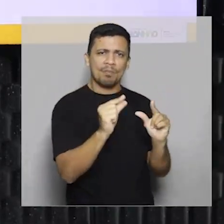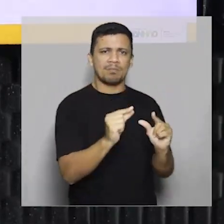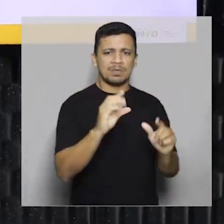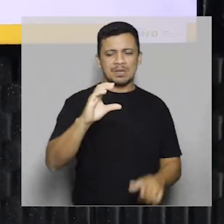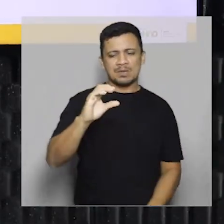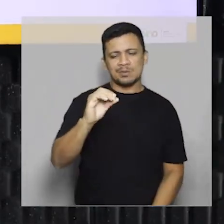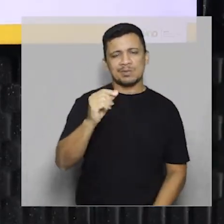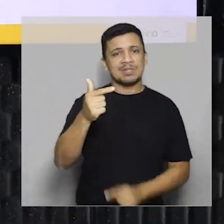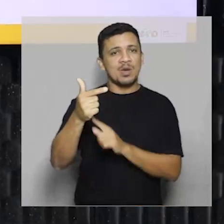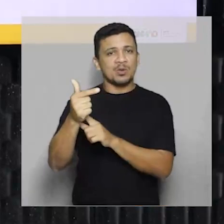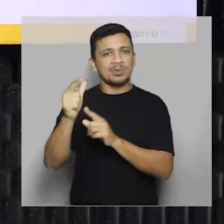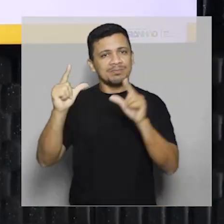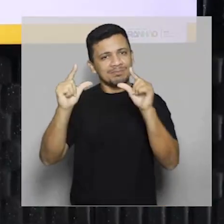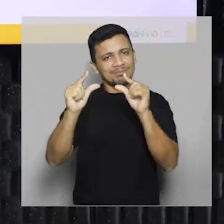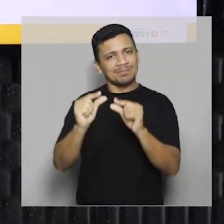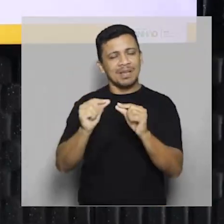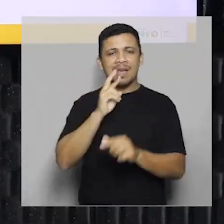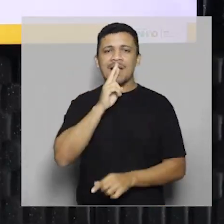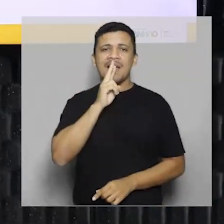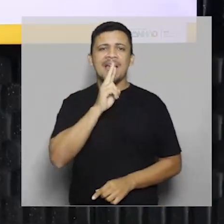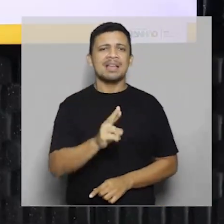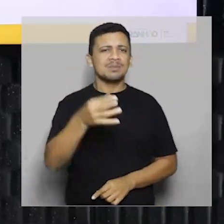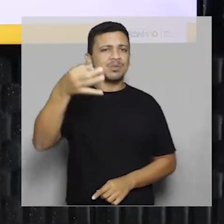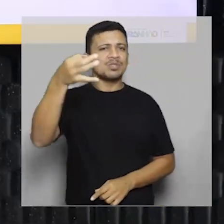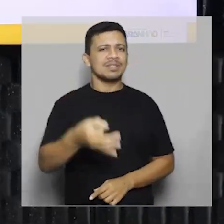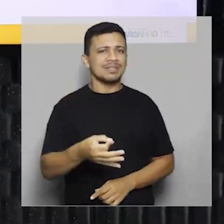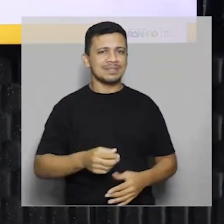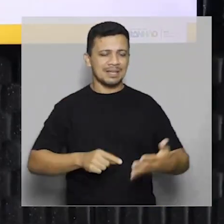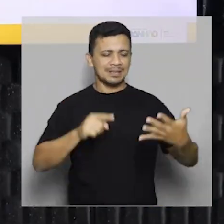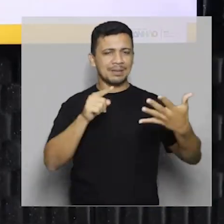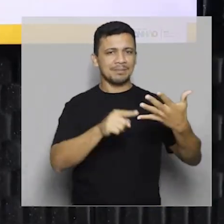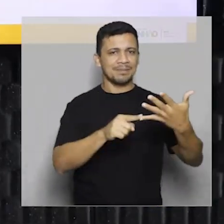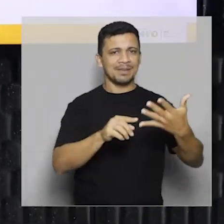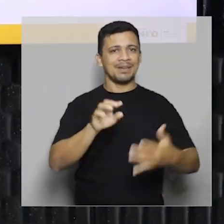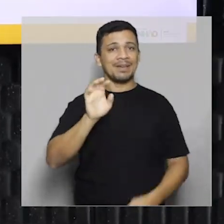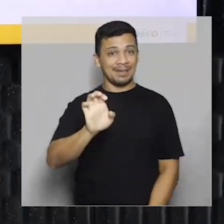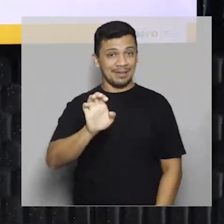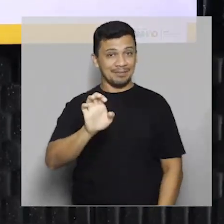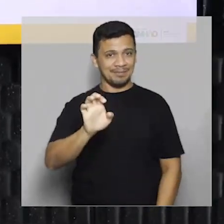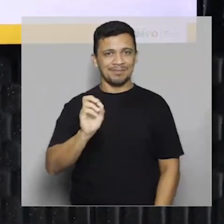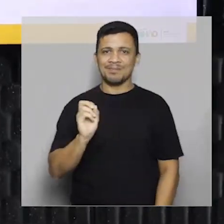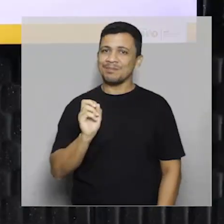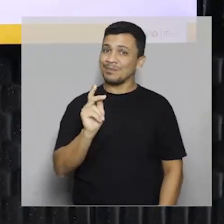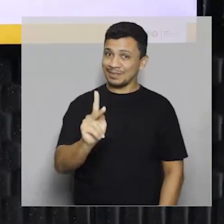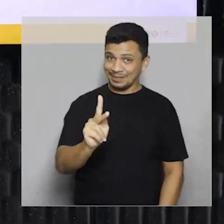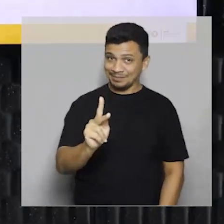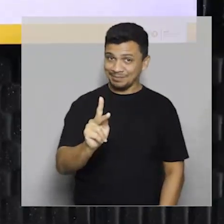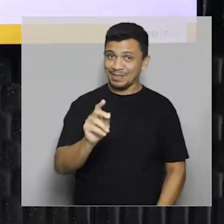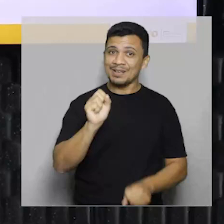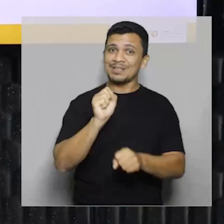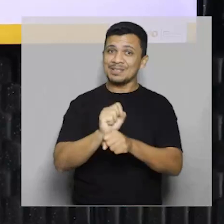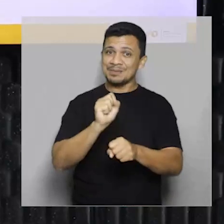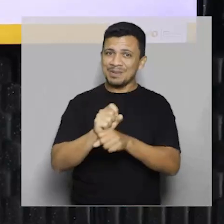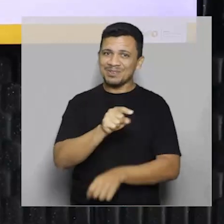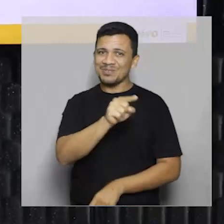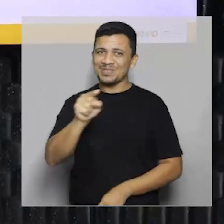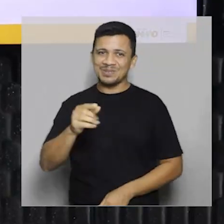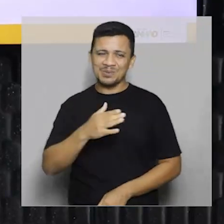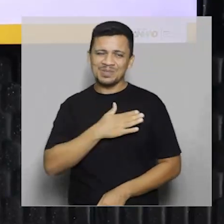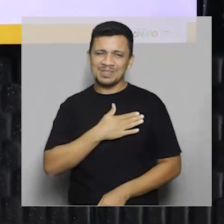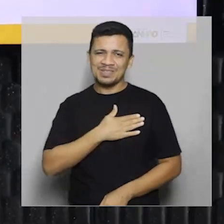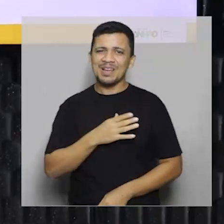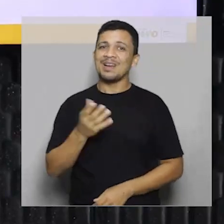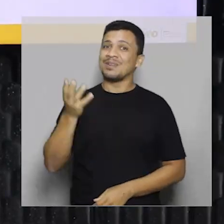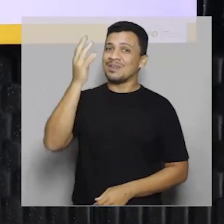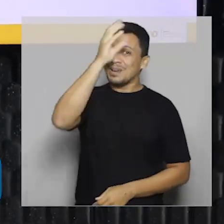de carbono então por isso a nossa alternativa correta a letra é OK turminha Espero que você tenha gostado tenham